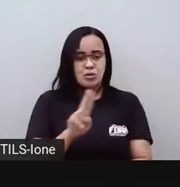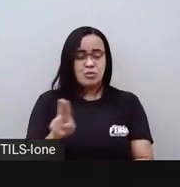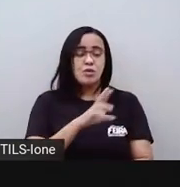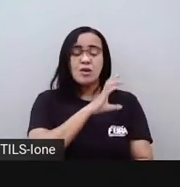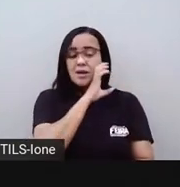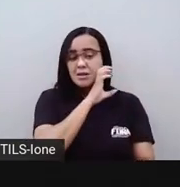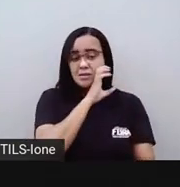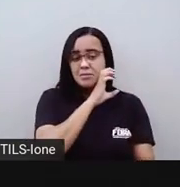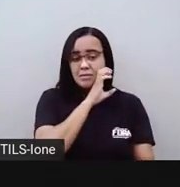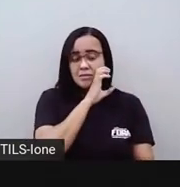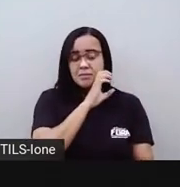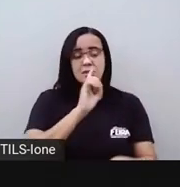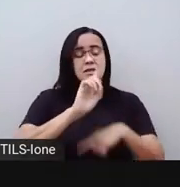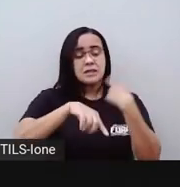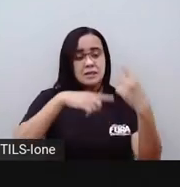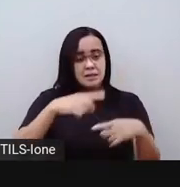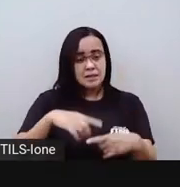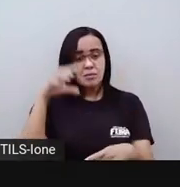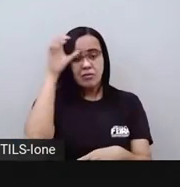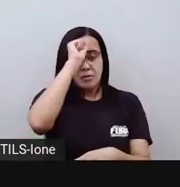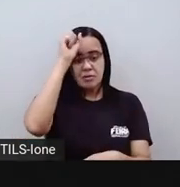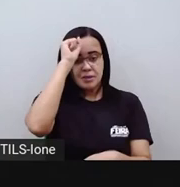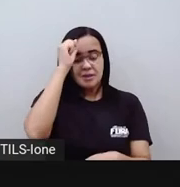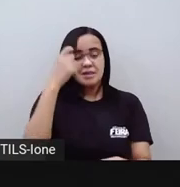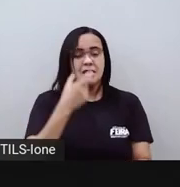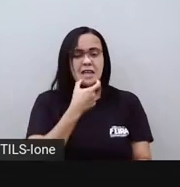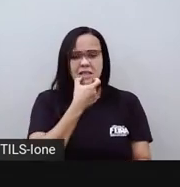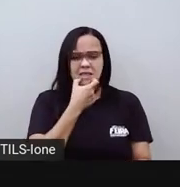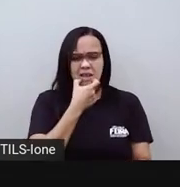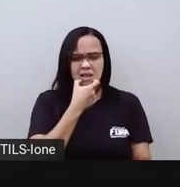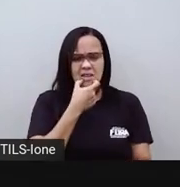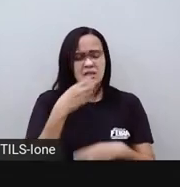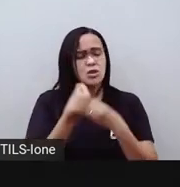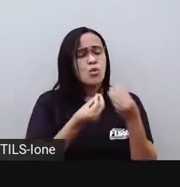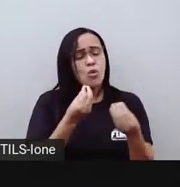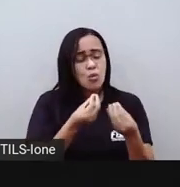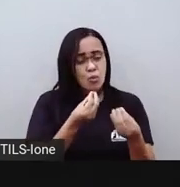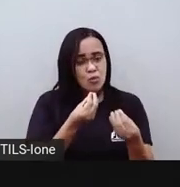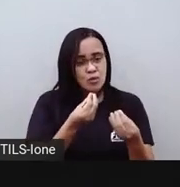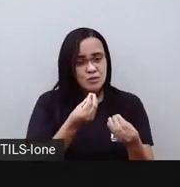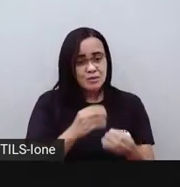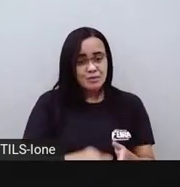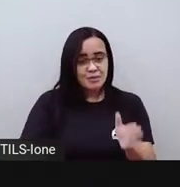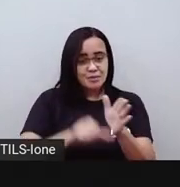inglês como falar o nome desses animais. Ah. Então, o primeiro,